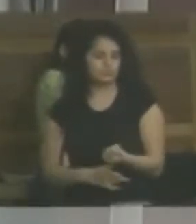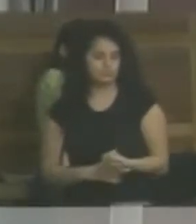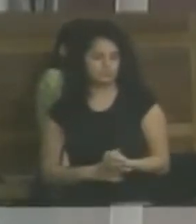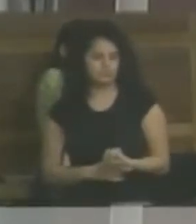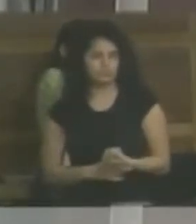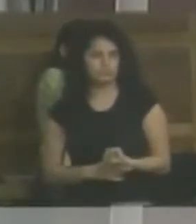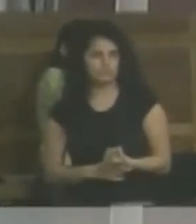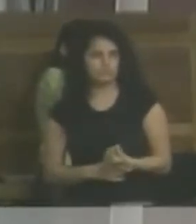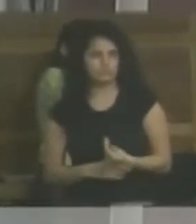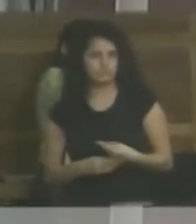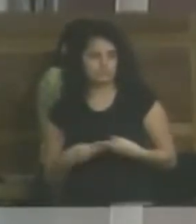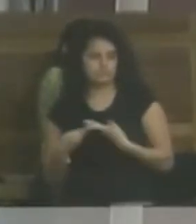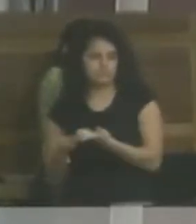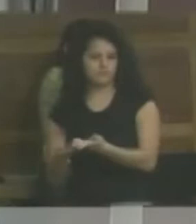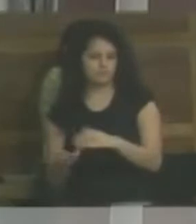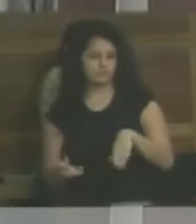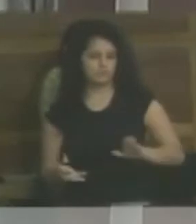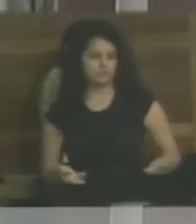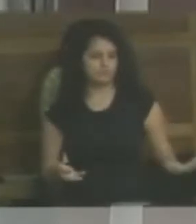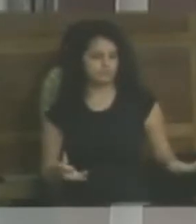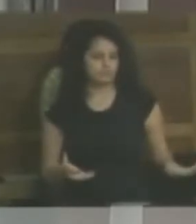que servia para